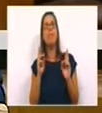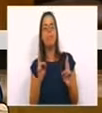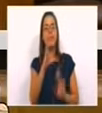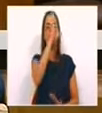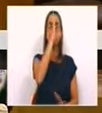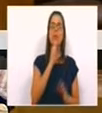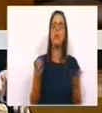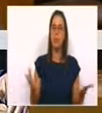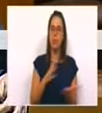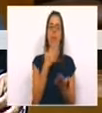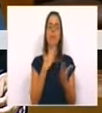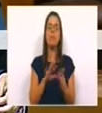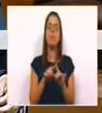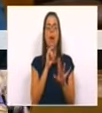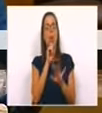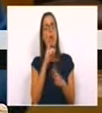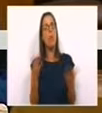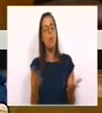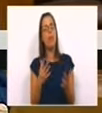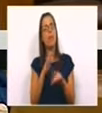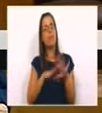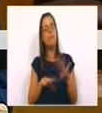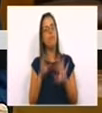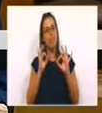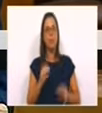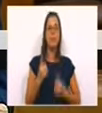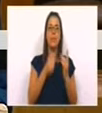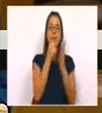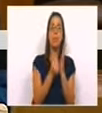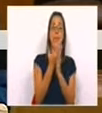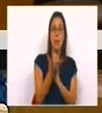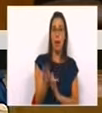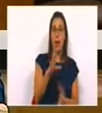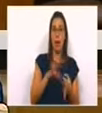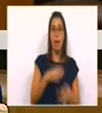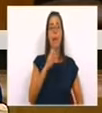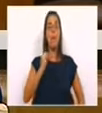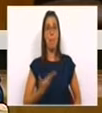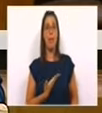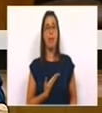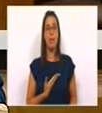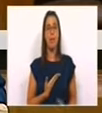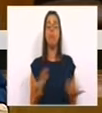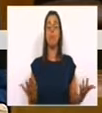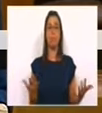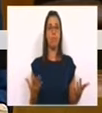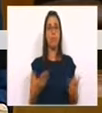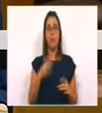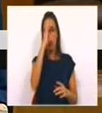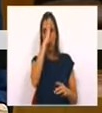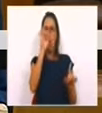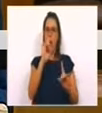que o Governo aproveite a oportunidade para concretizar algumas medidas neste âmbito. O PSD não se furtará